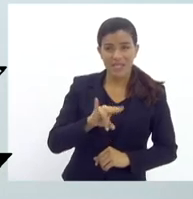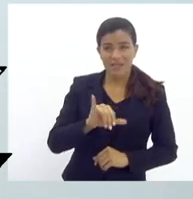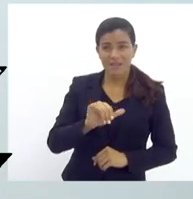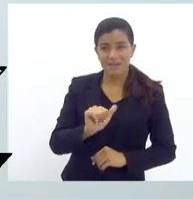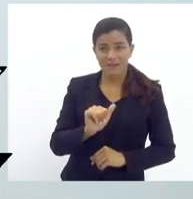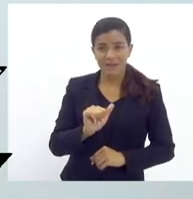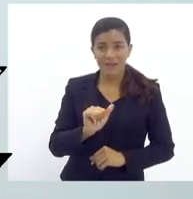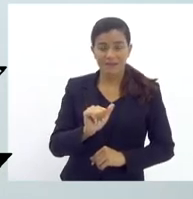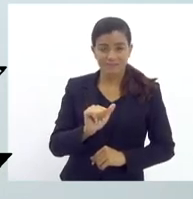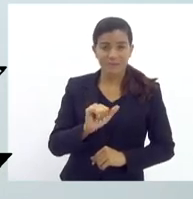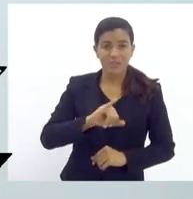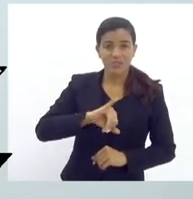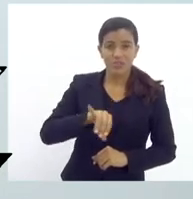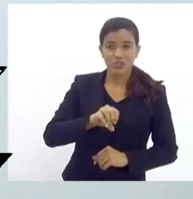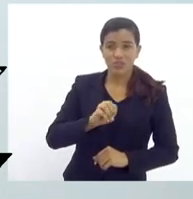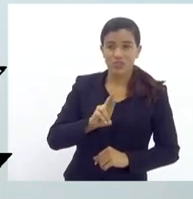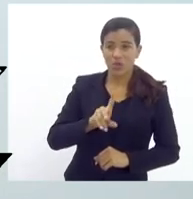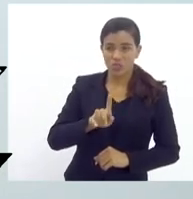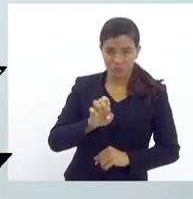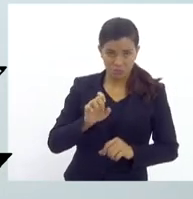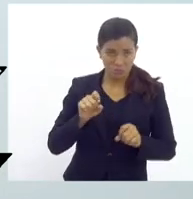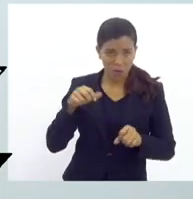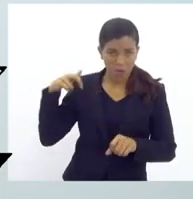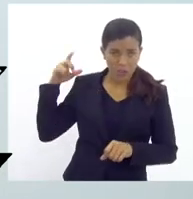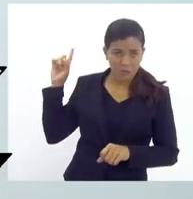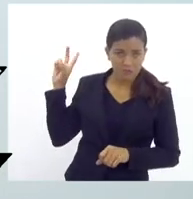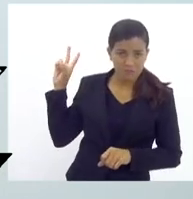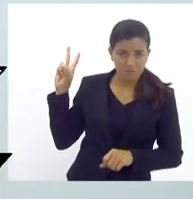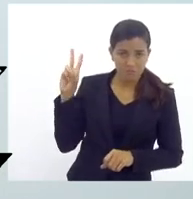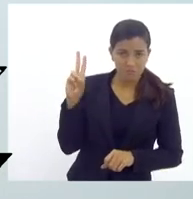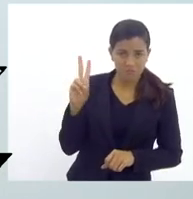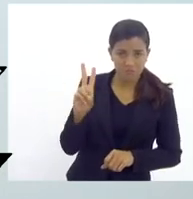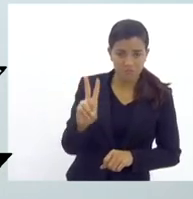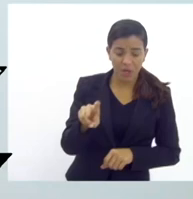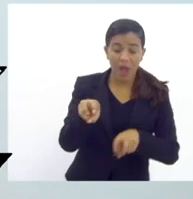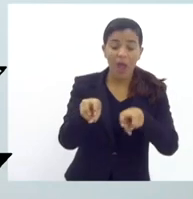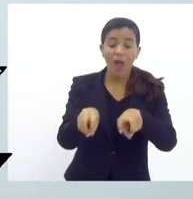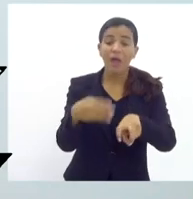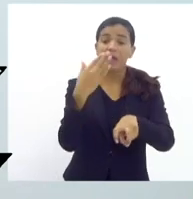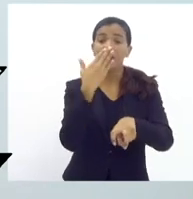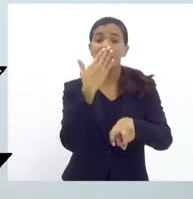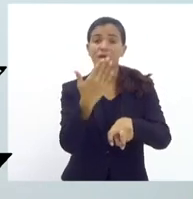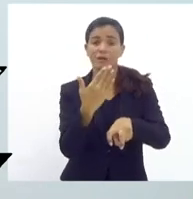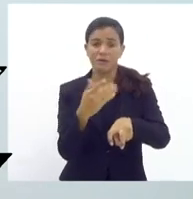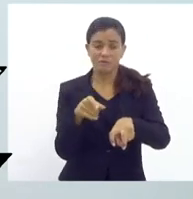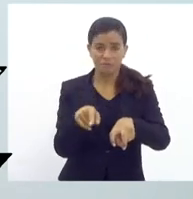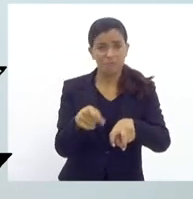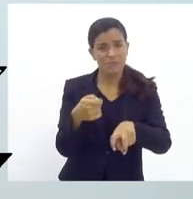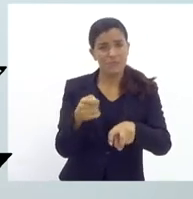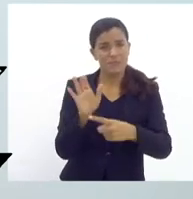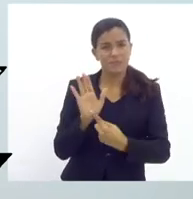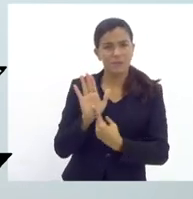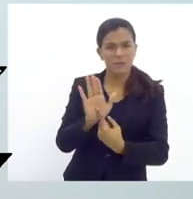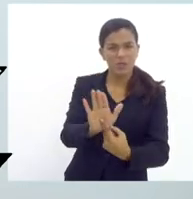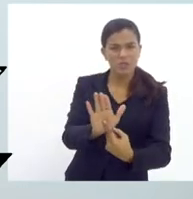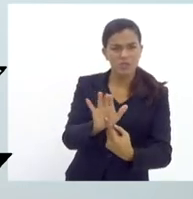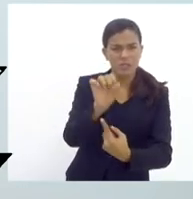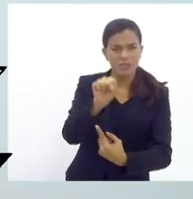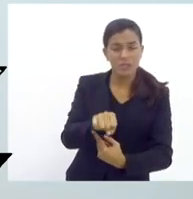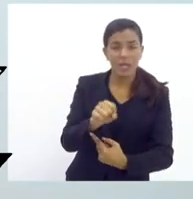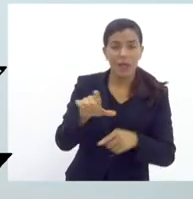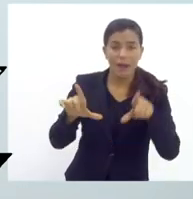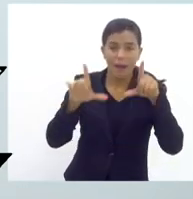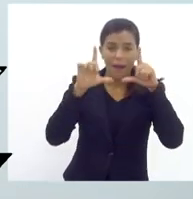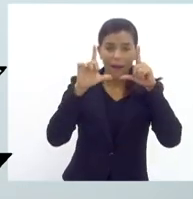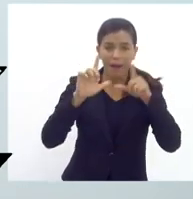se pudessem vir aqui para frente eu agradeceria por favor a gente tem que de fato mostrar a cara